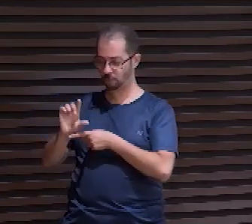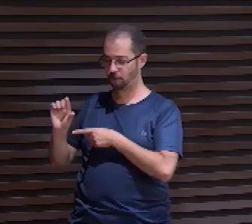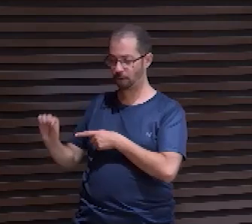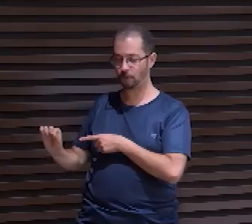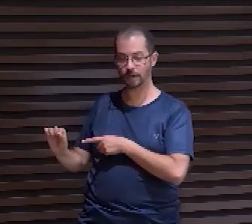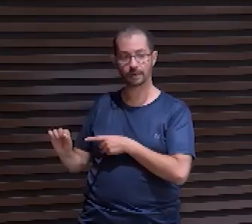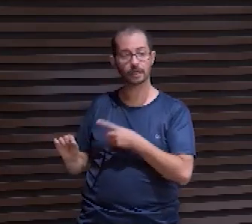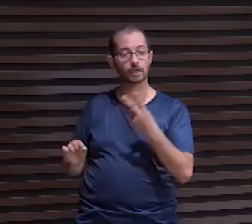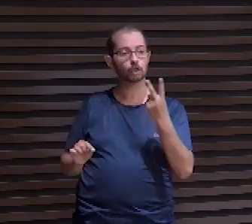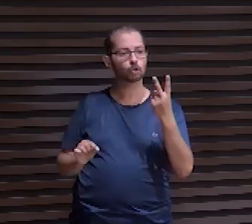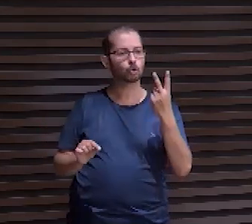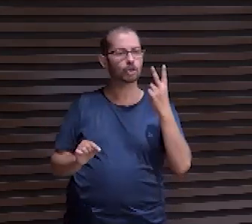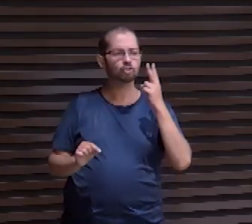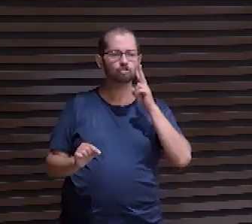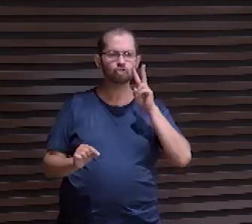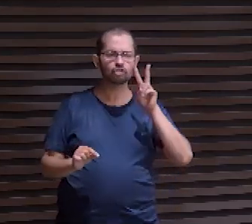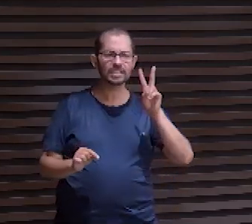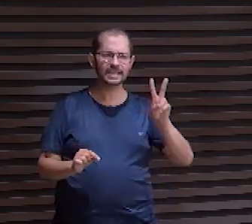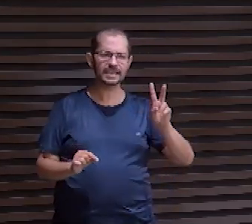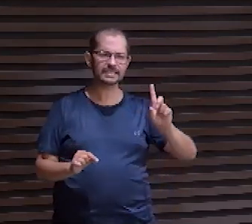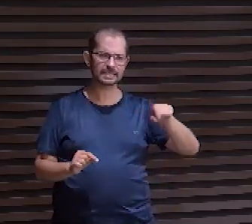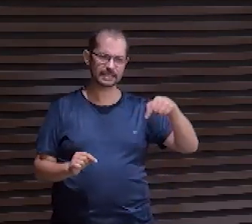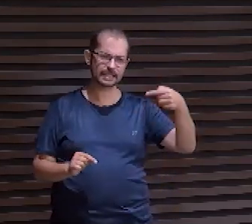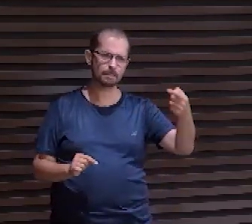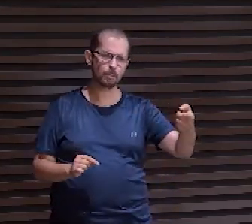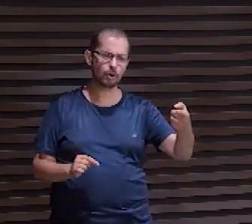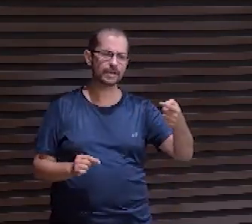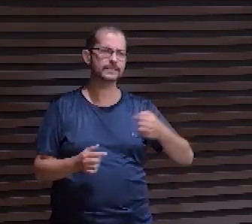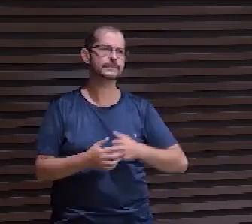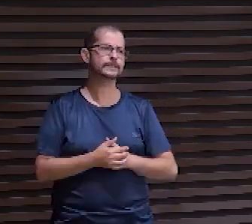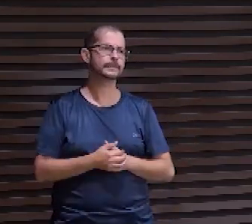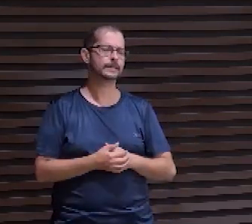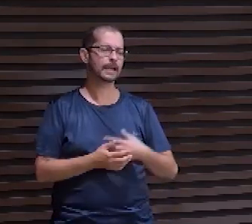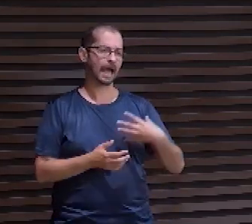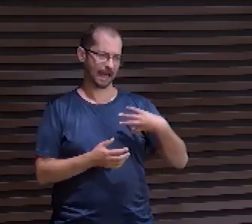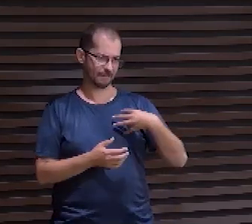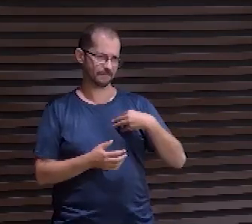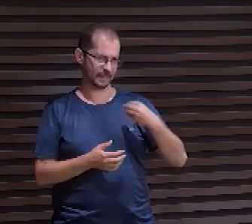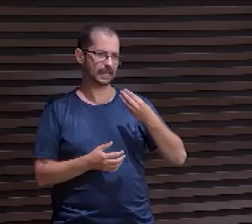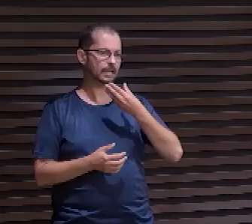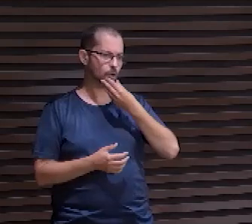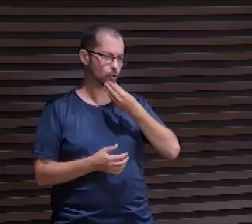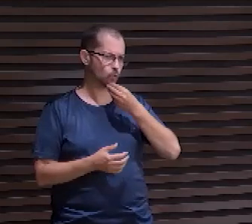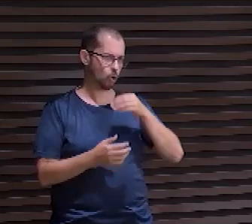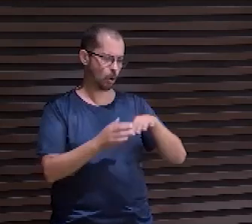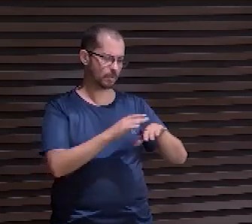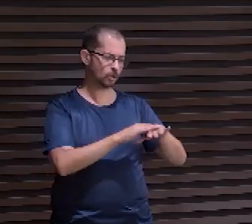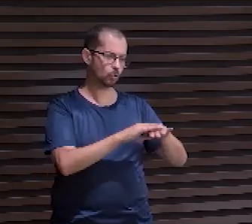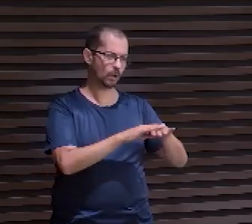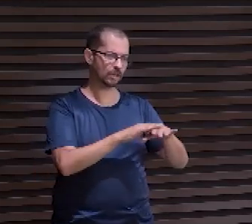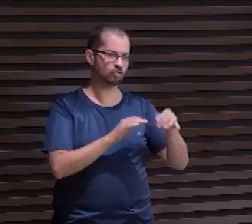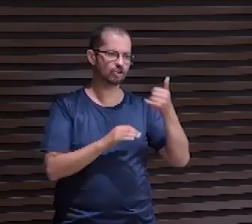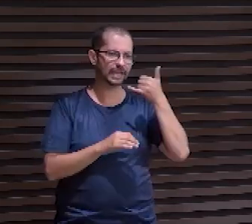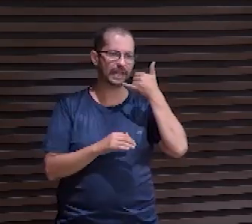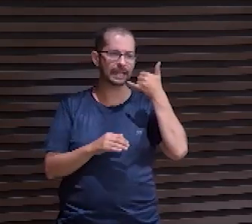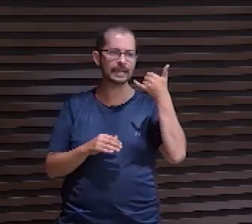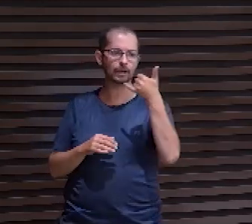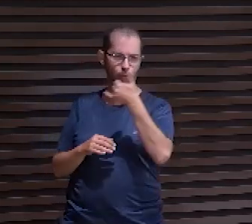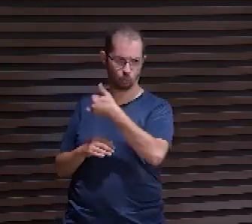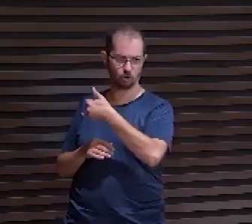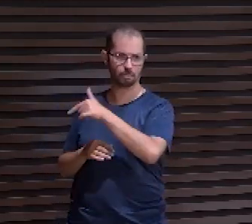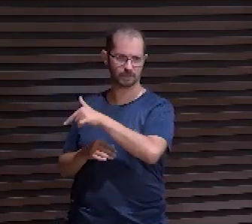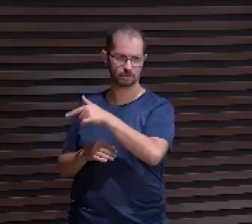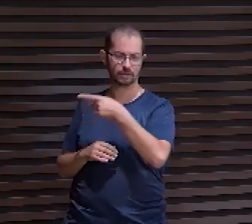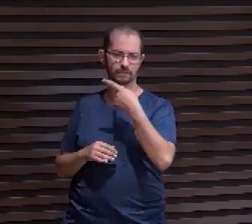2 dias mais tarde, a filha do José comunicou que seu pai havia